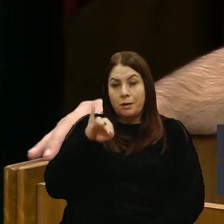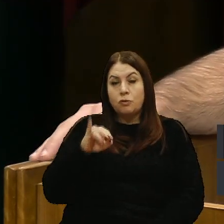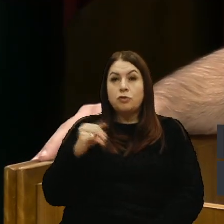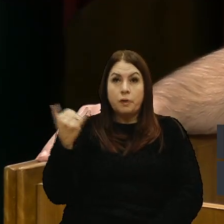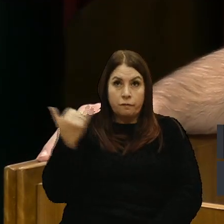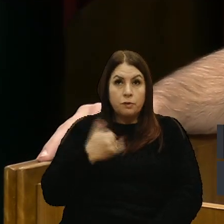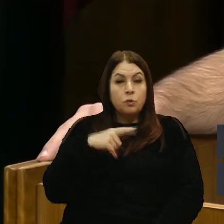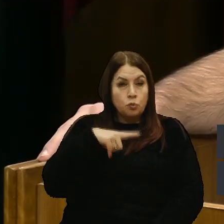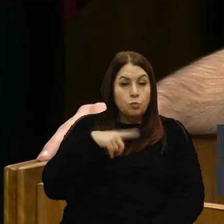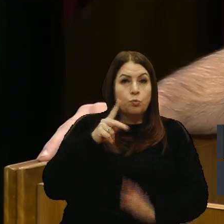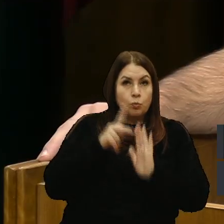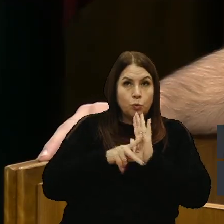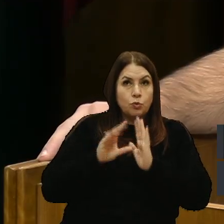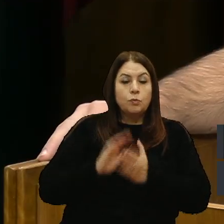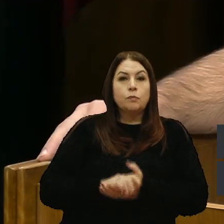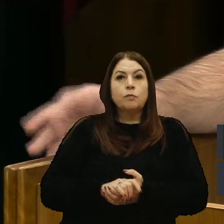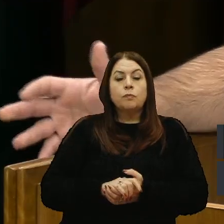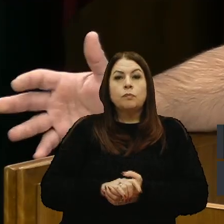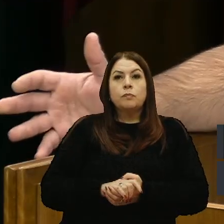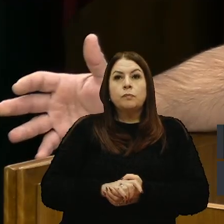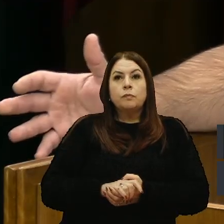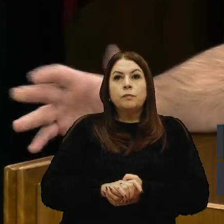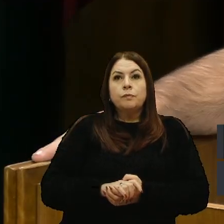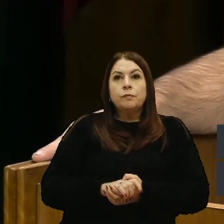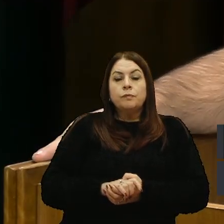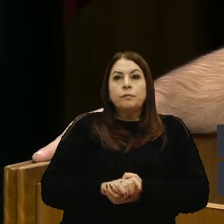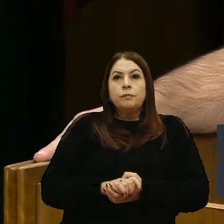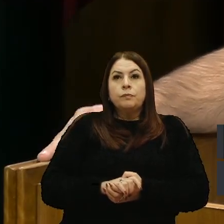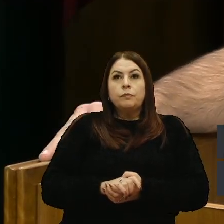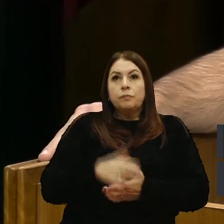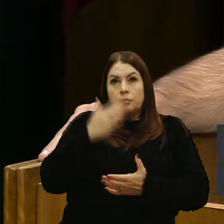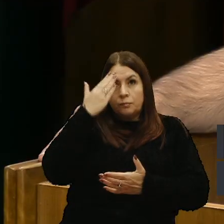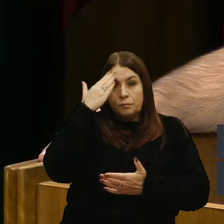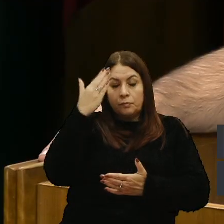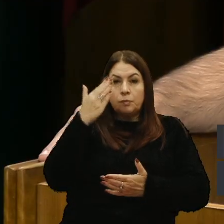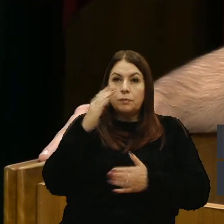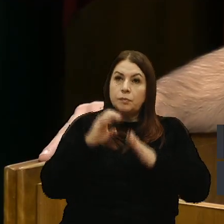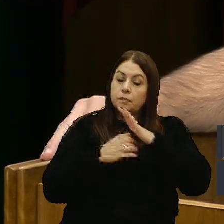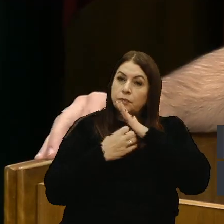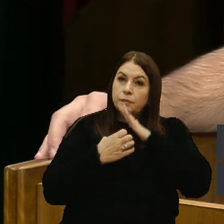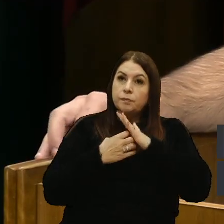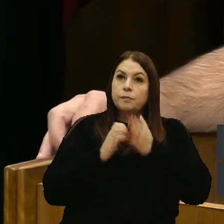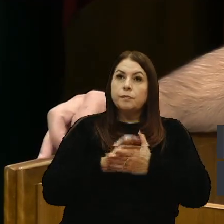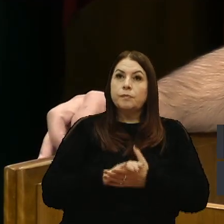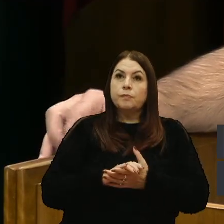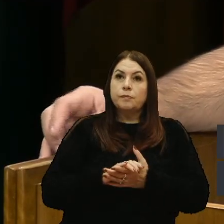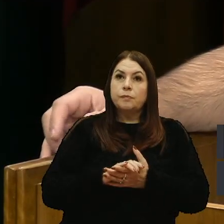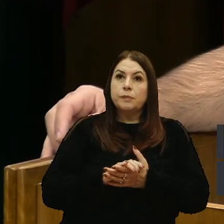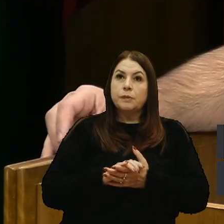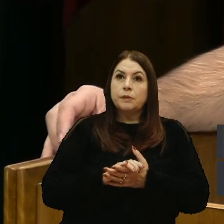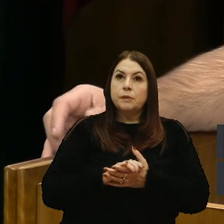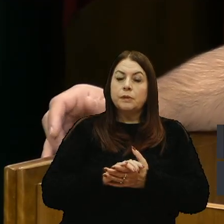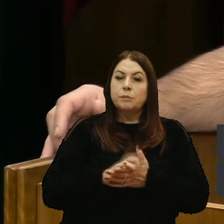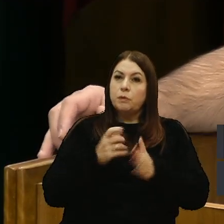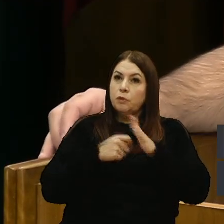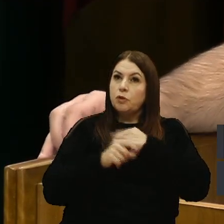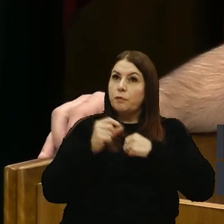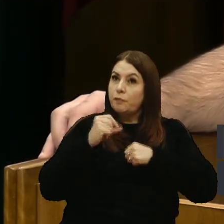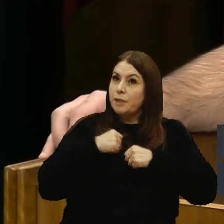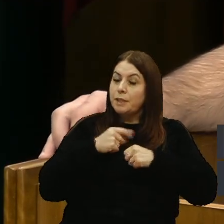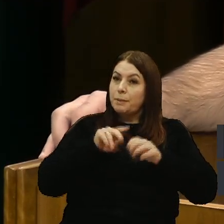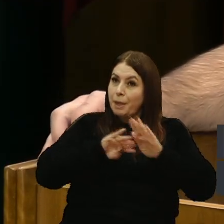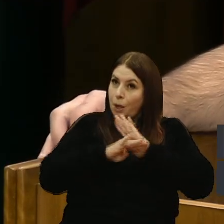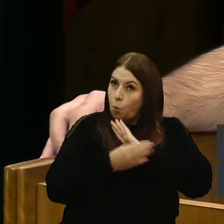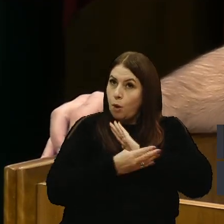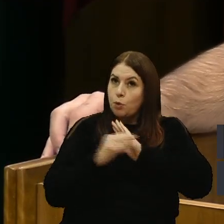que existia um projeto. E agradeço à empresa pelo investimento que irão fazer para